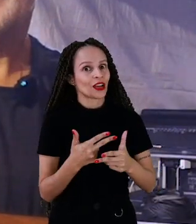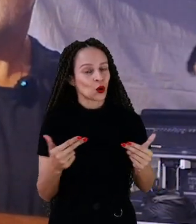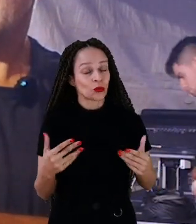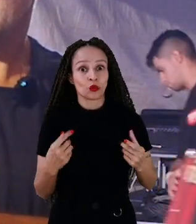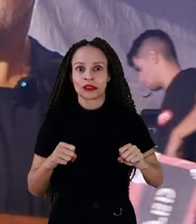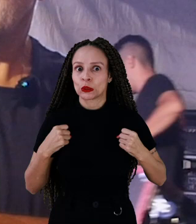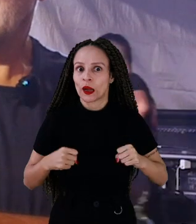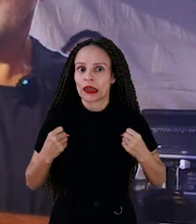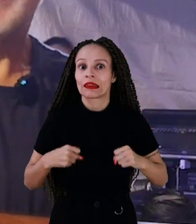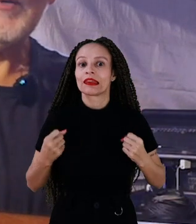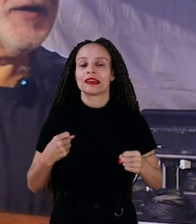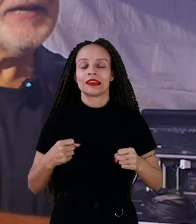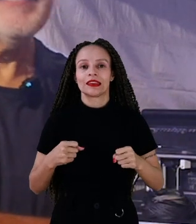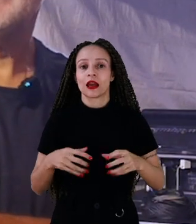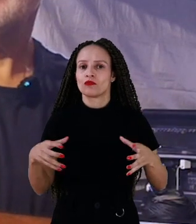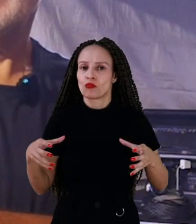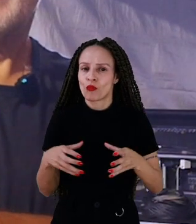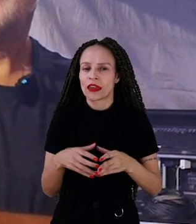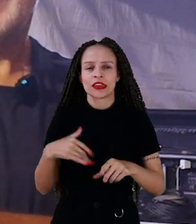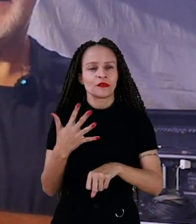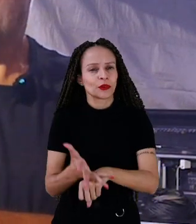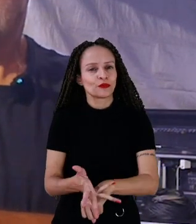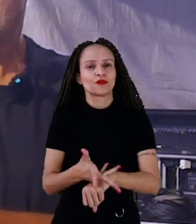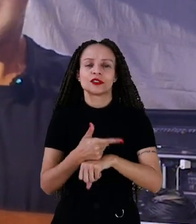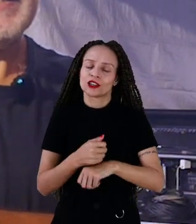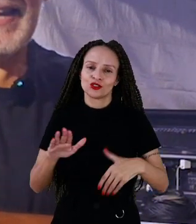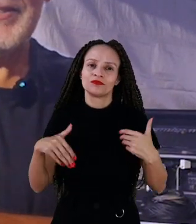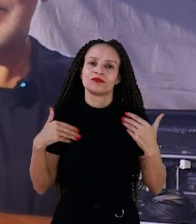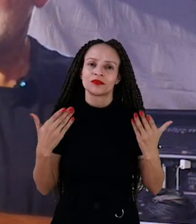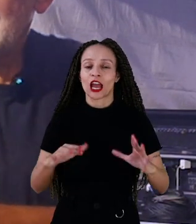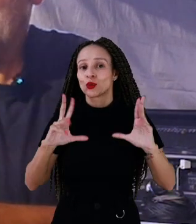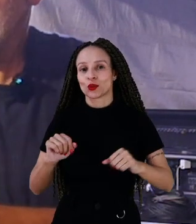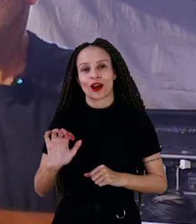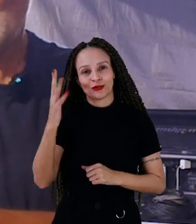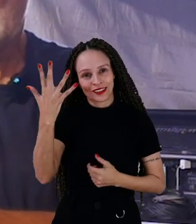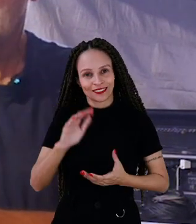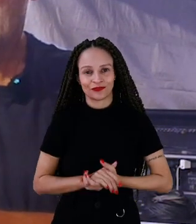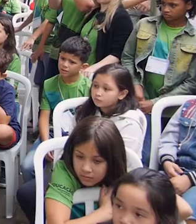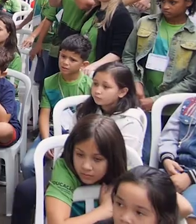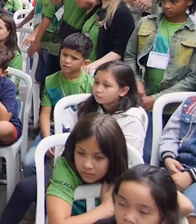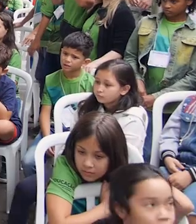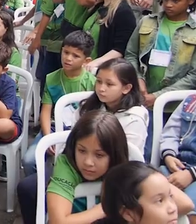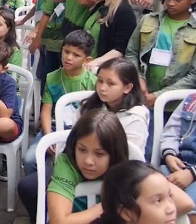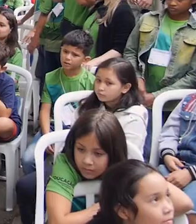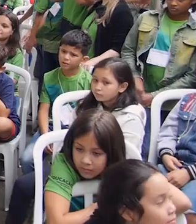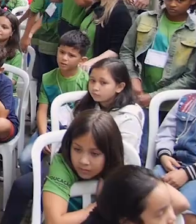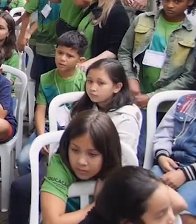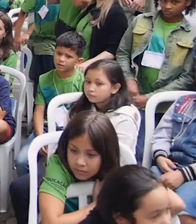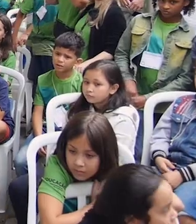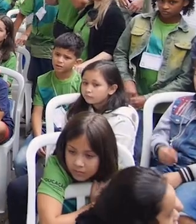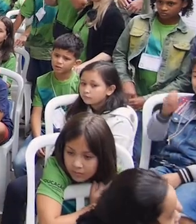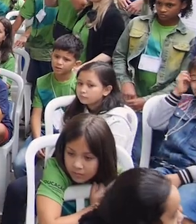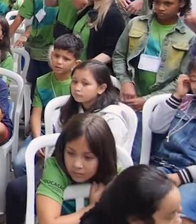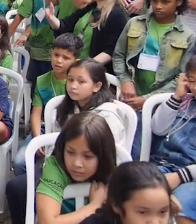Aqui. Muita coisa. Muita correria, mais uma equipe muito eficiente e aí tudo acontece.